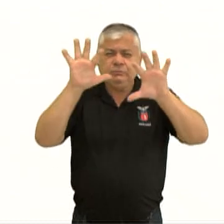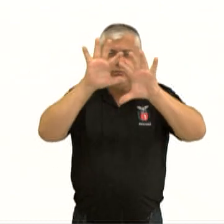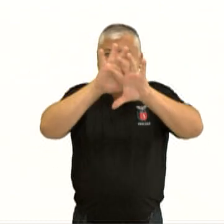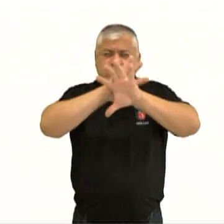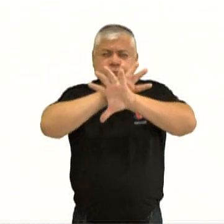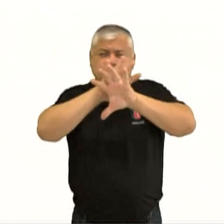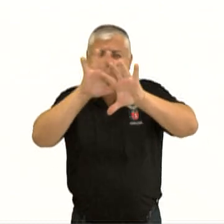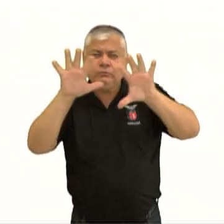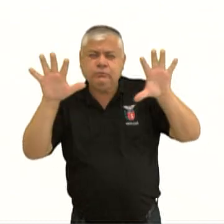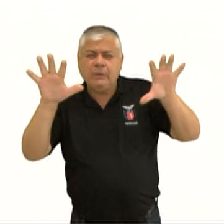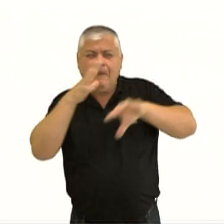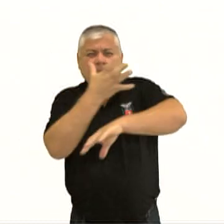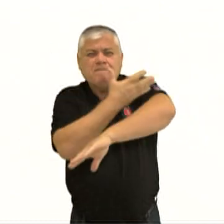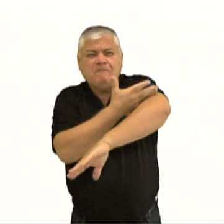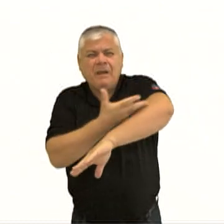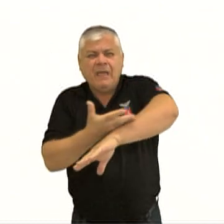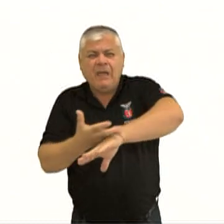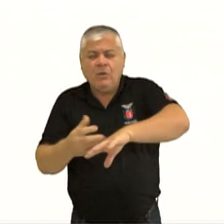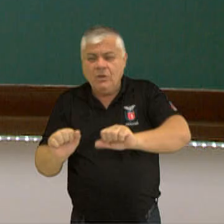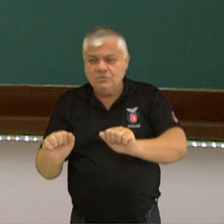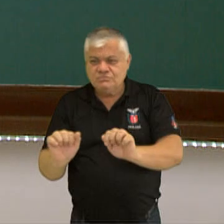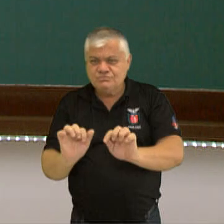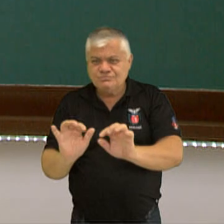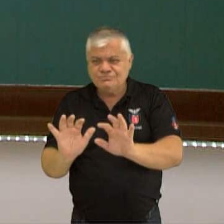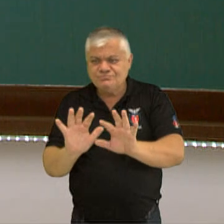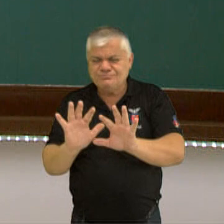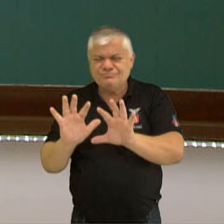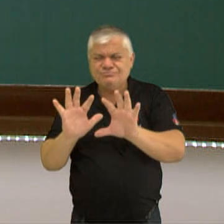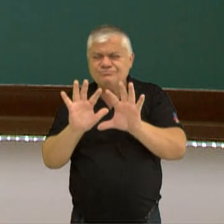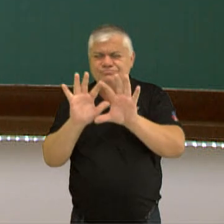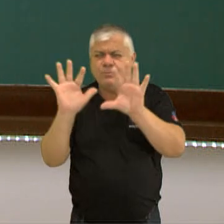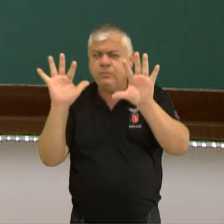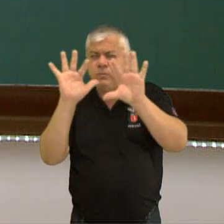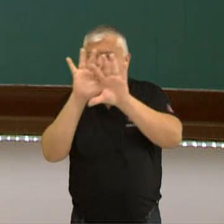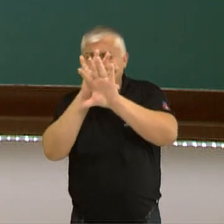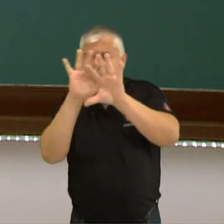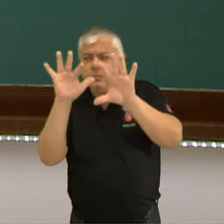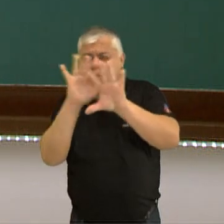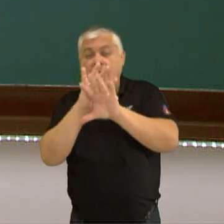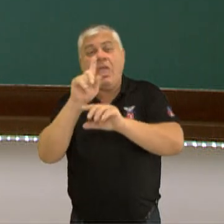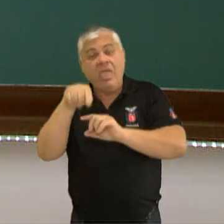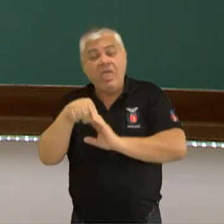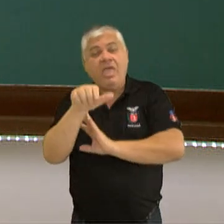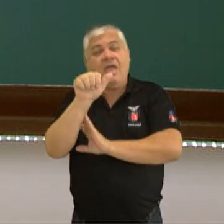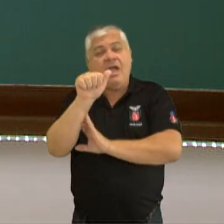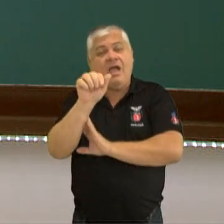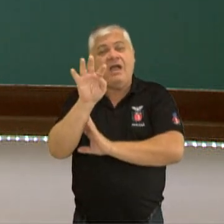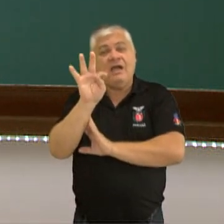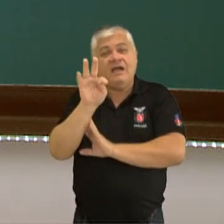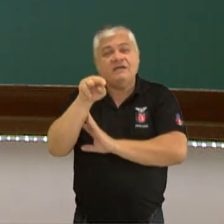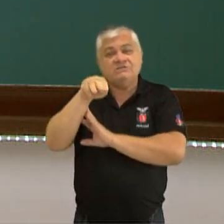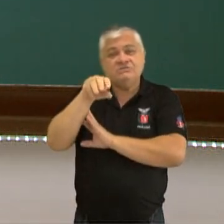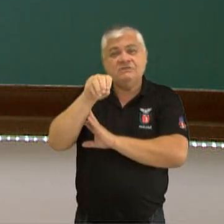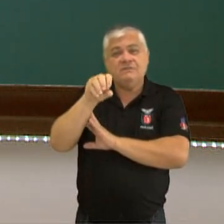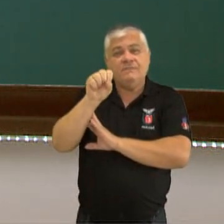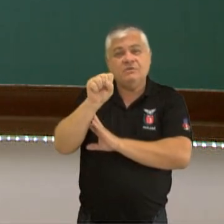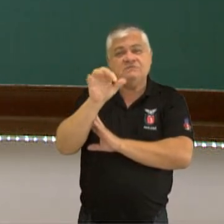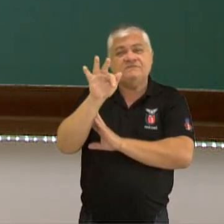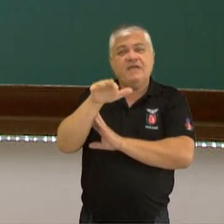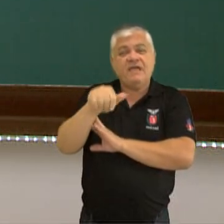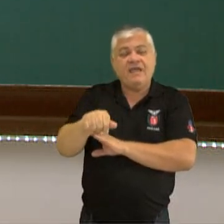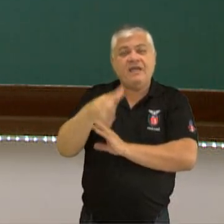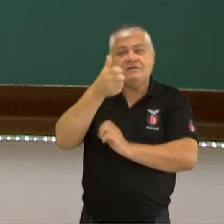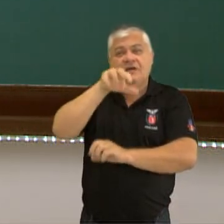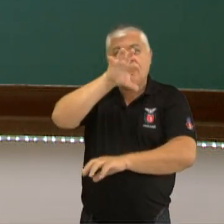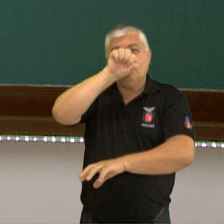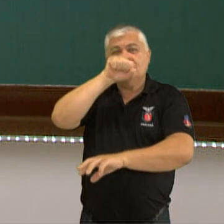névoa. Pode ter vapor de água. Então a gente está falando da nossa atmosfera. E percebam um